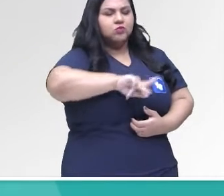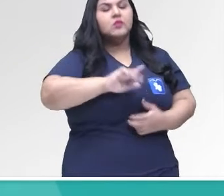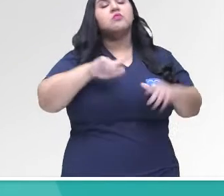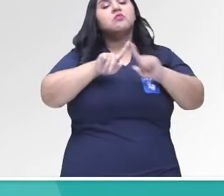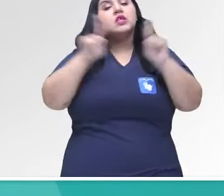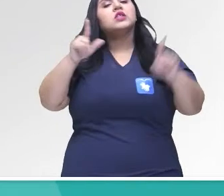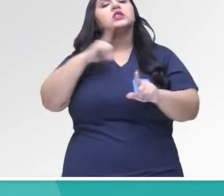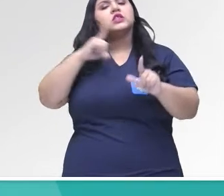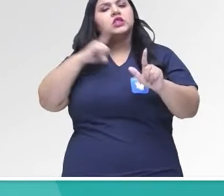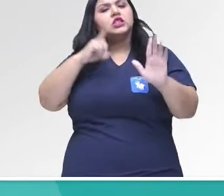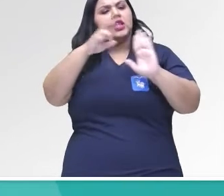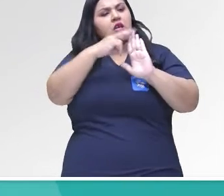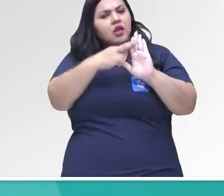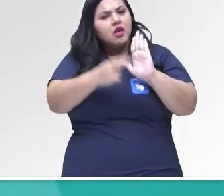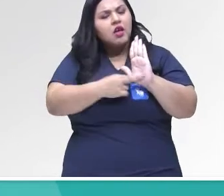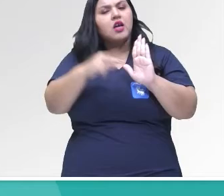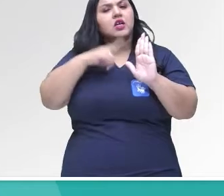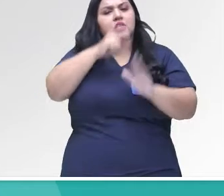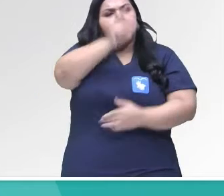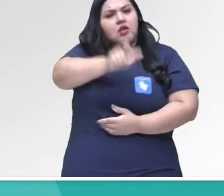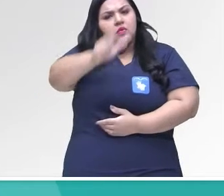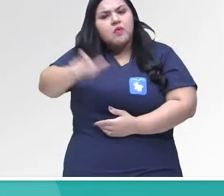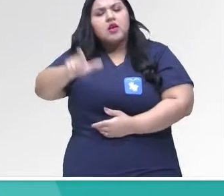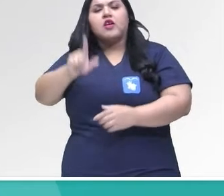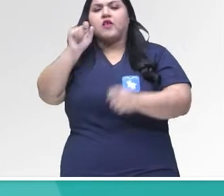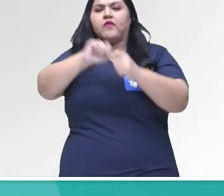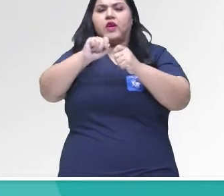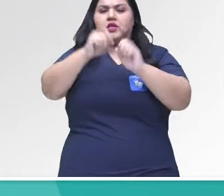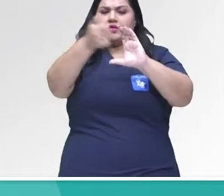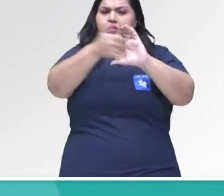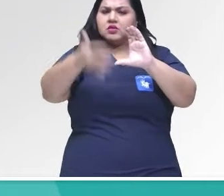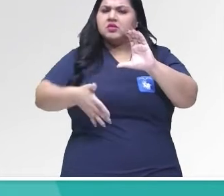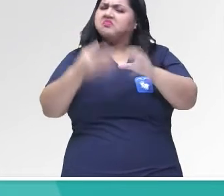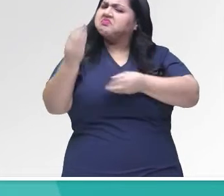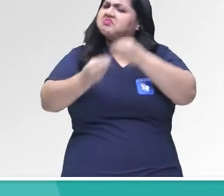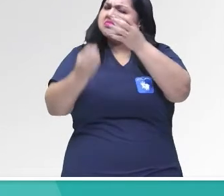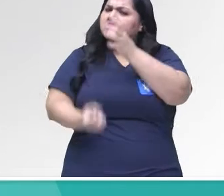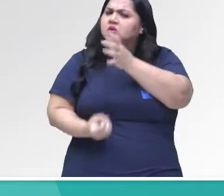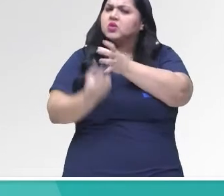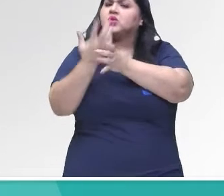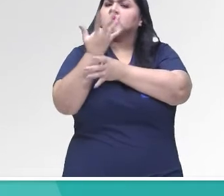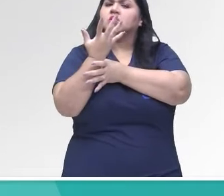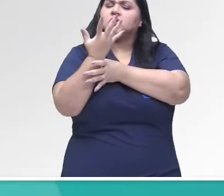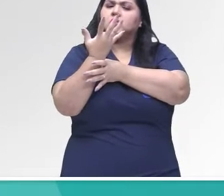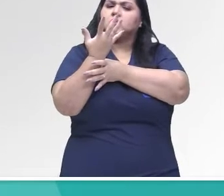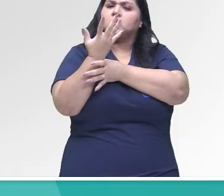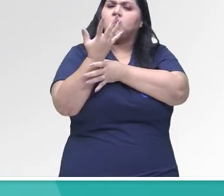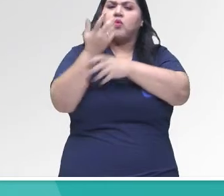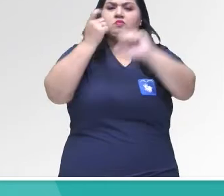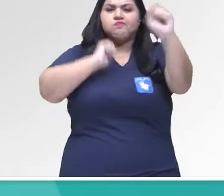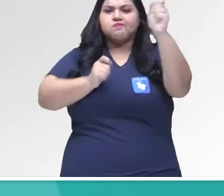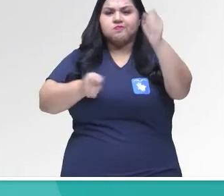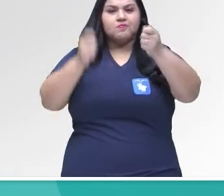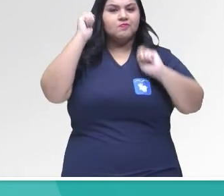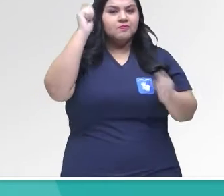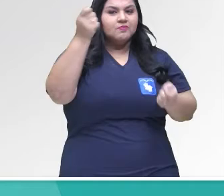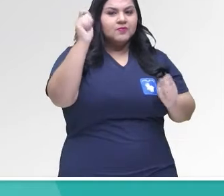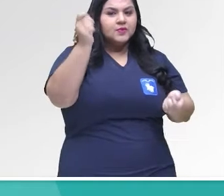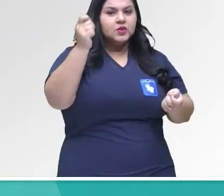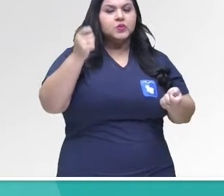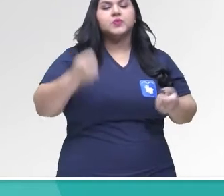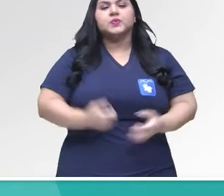ritual, tem personagens que fazem essa característica. E como foi que surgiu o maracatu? Vamos ver?